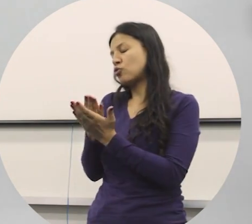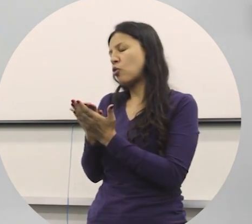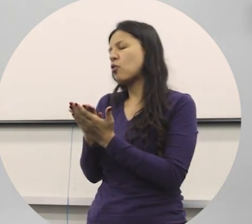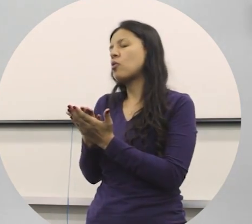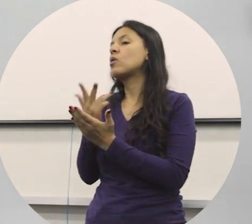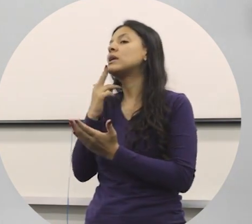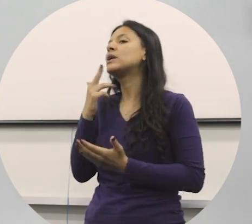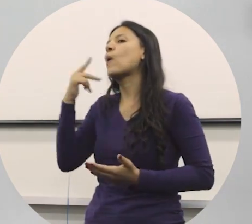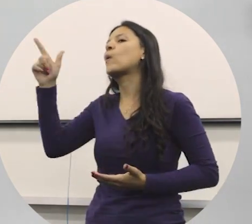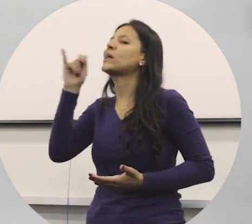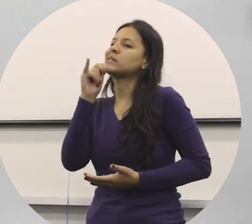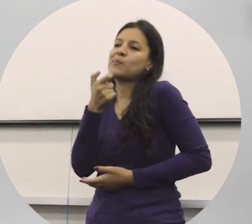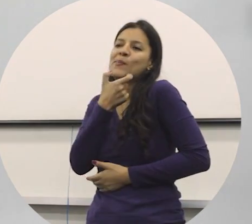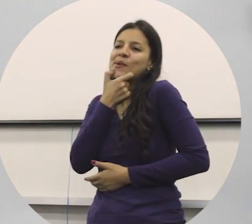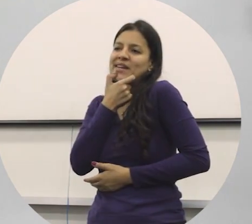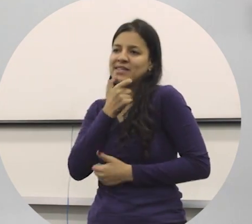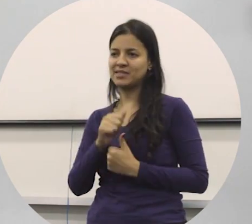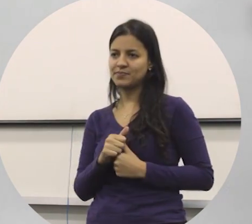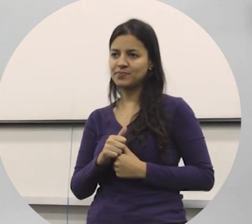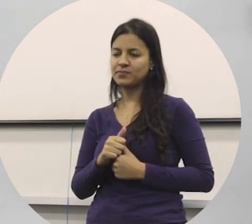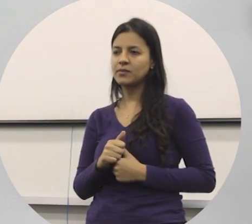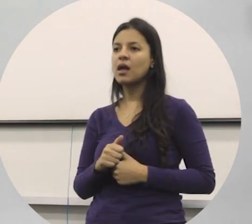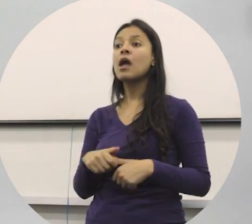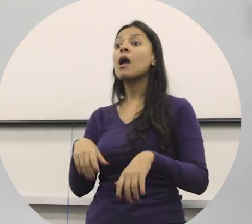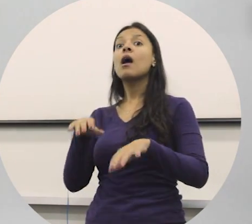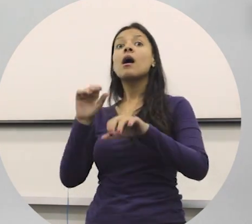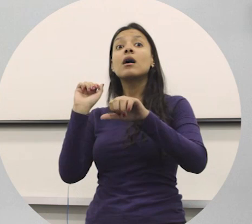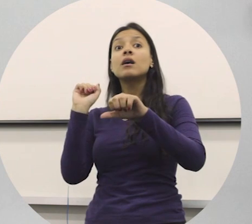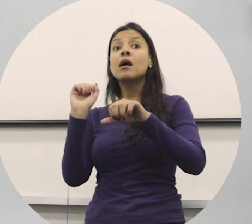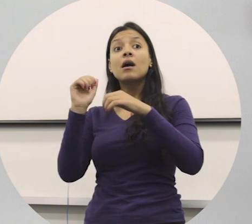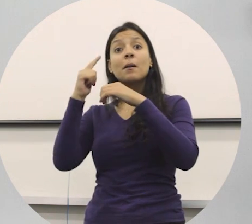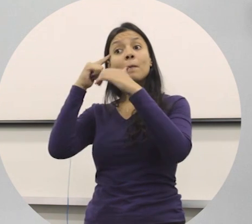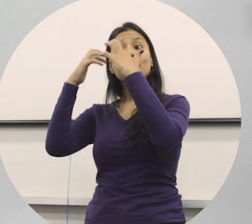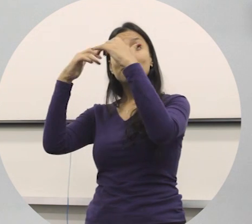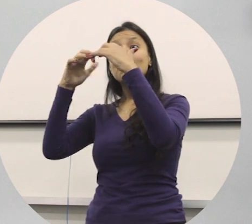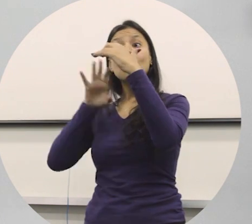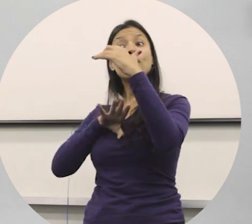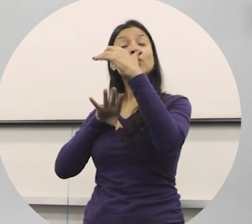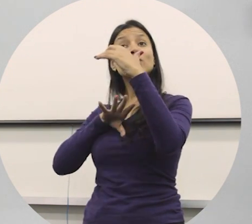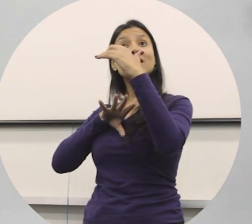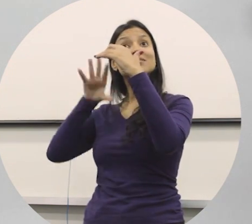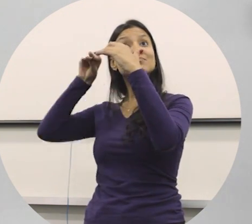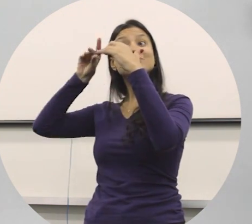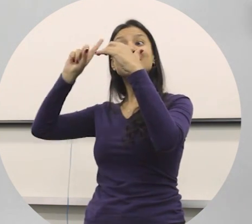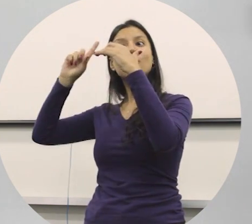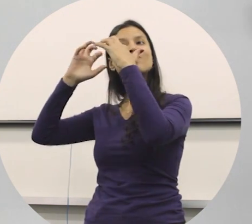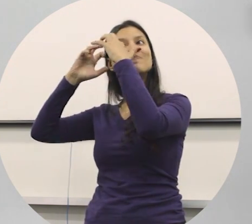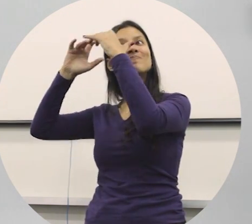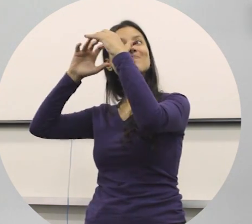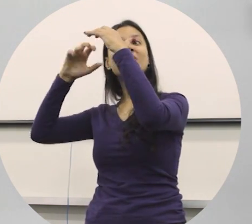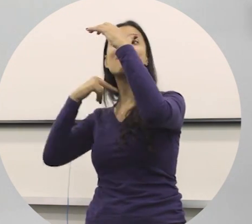inglês, por exemplo, a gente para, pensa em inglês. O que é isso, pensa em inglês?